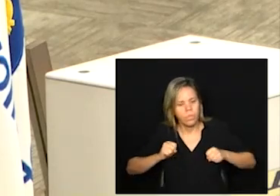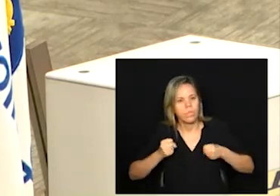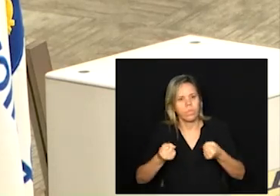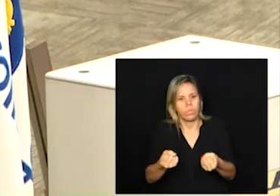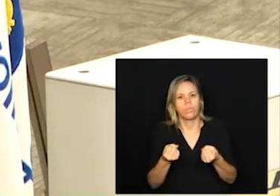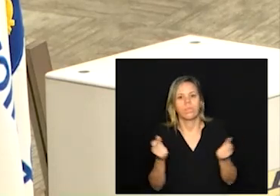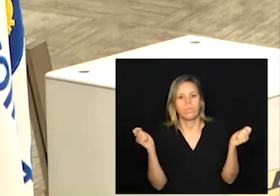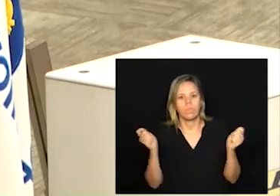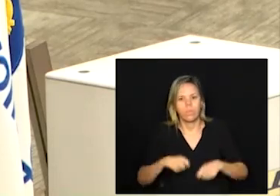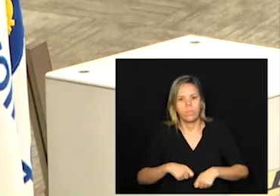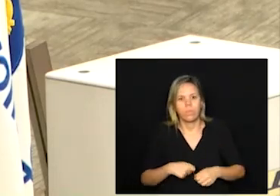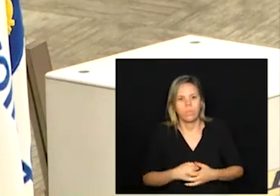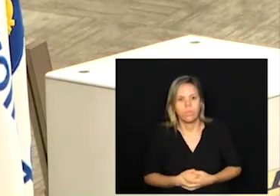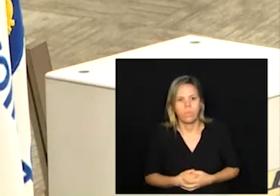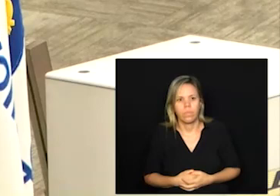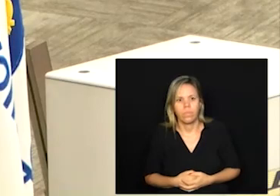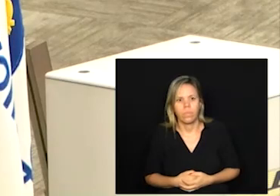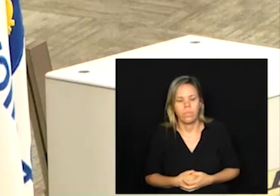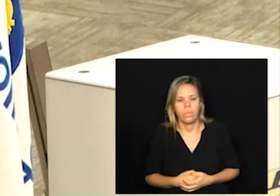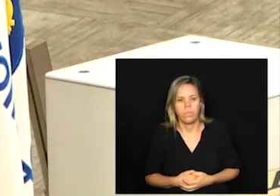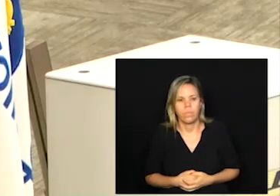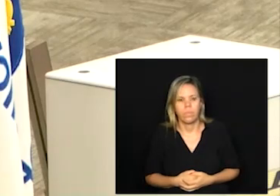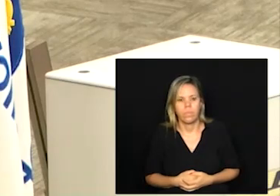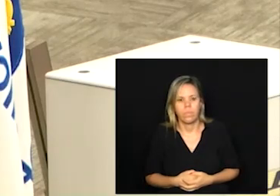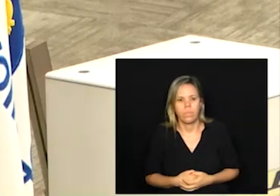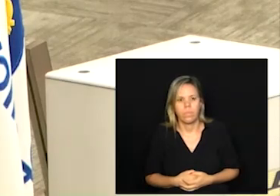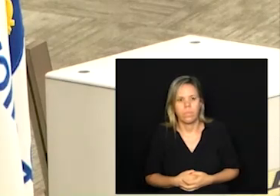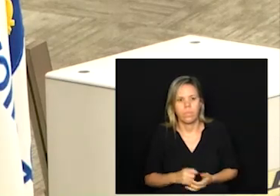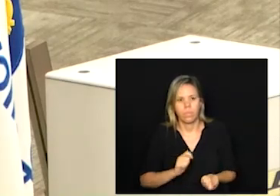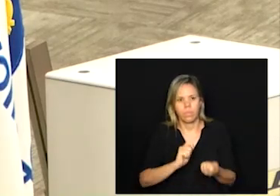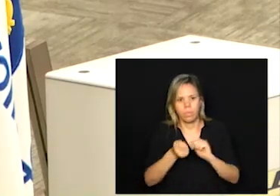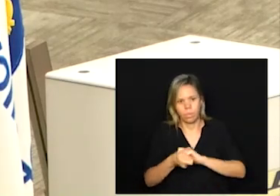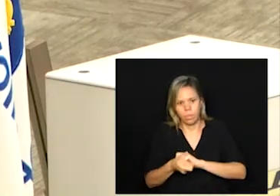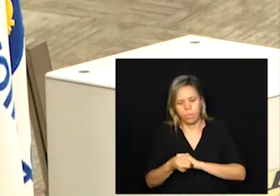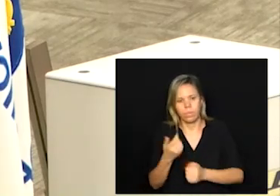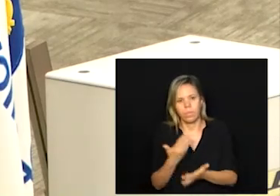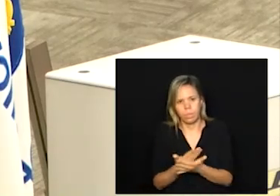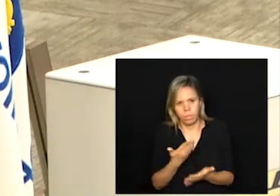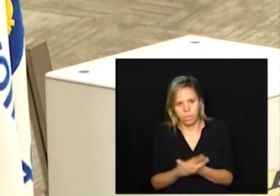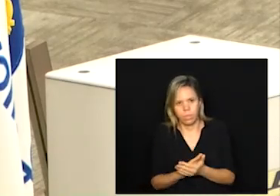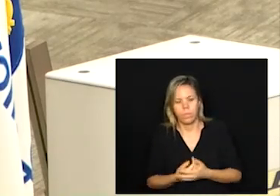esforço de capacitação, de readequação das